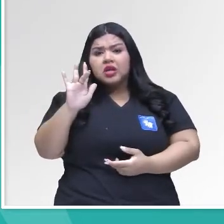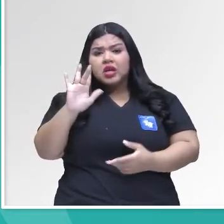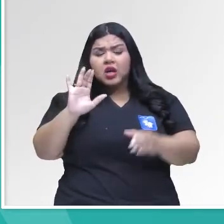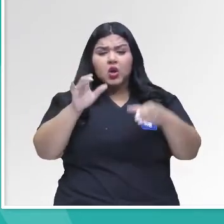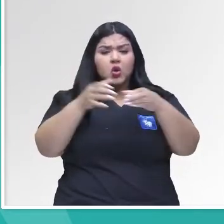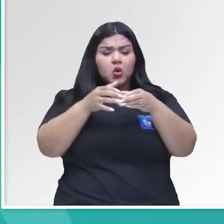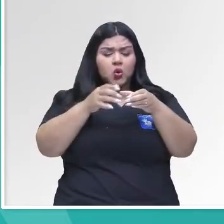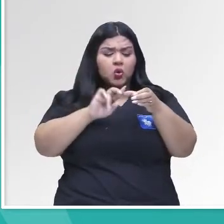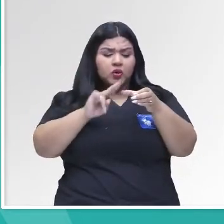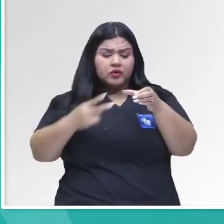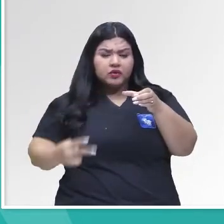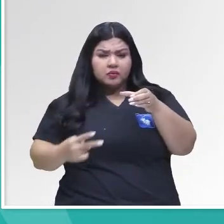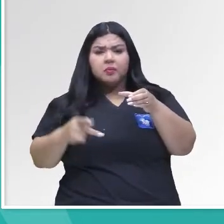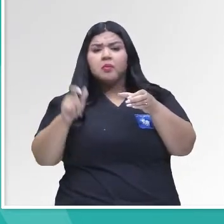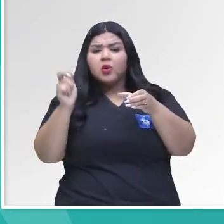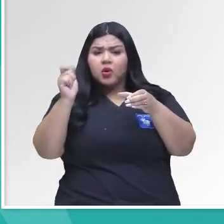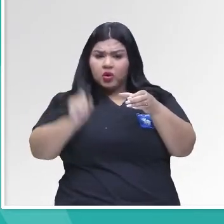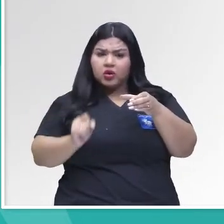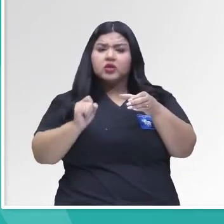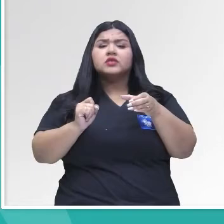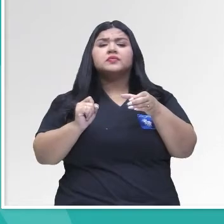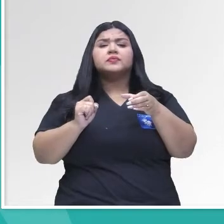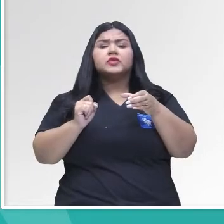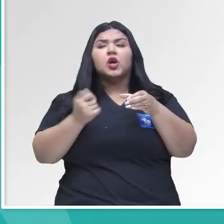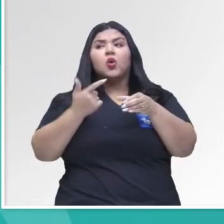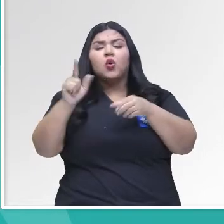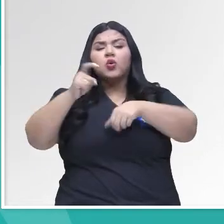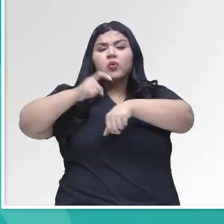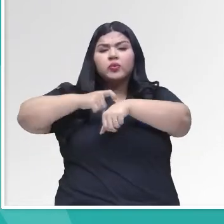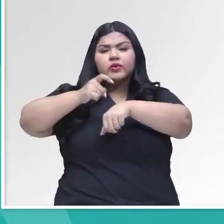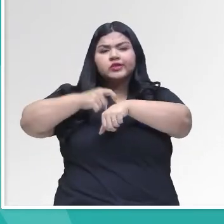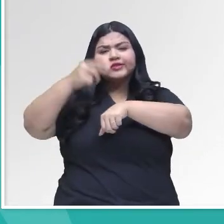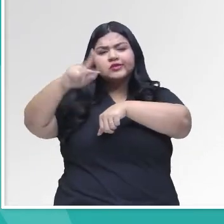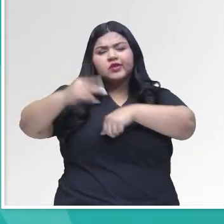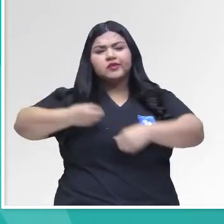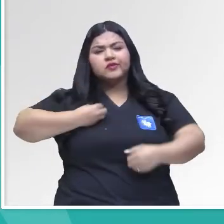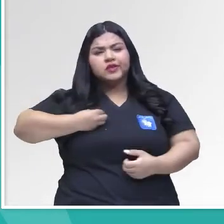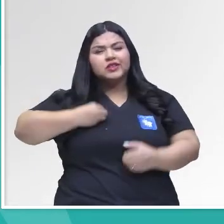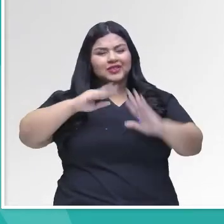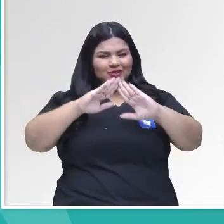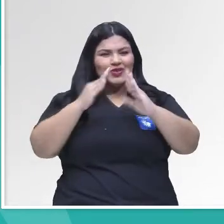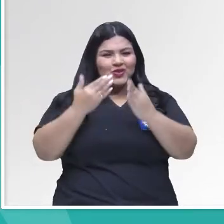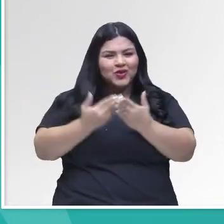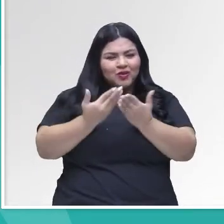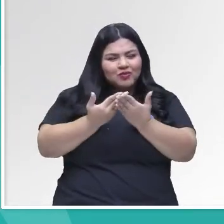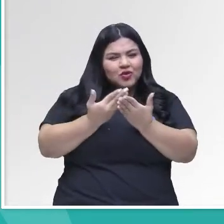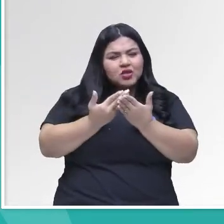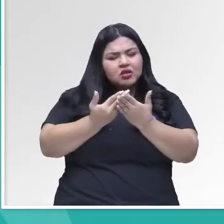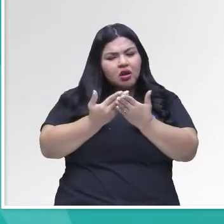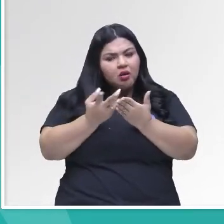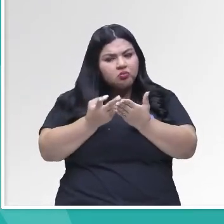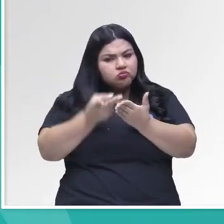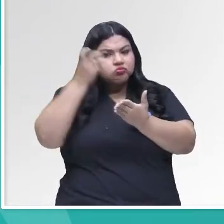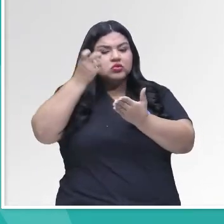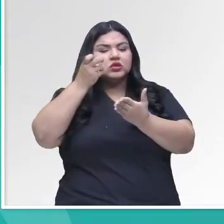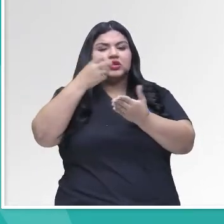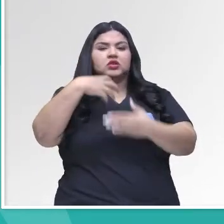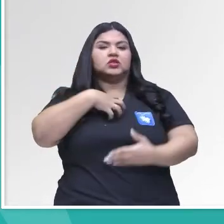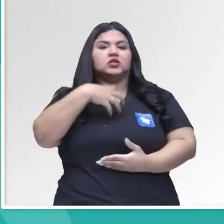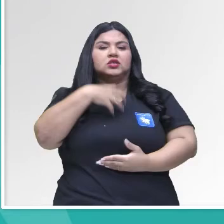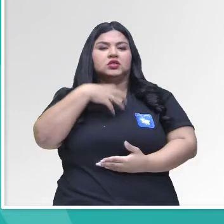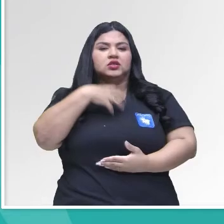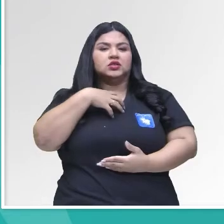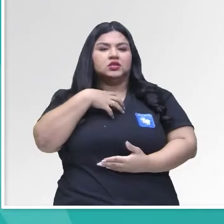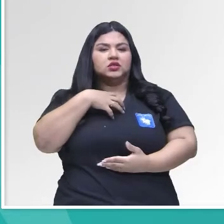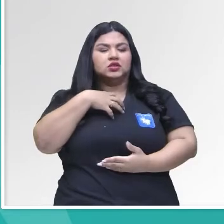já sabendo, você pode ter visto em outro momento da sua vida escolar, você conseguiu observar pelo sentido. Muito